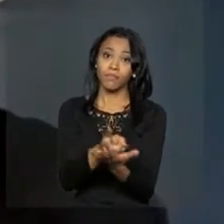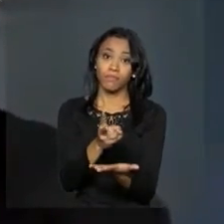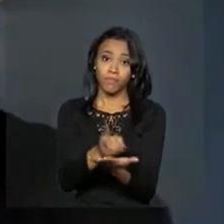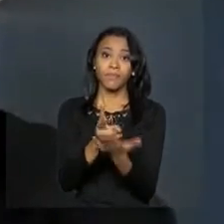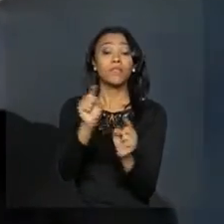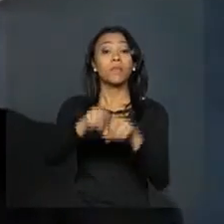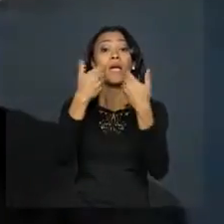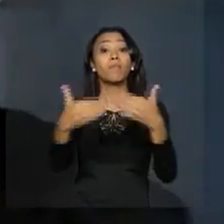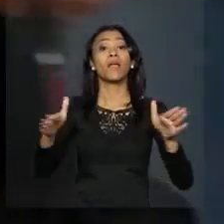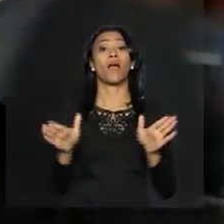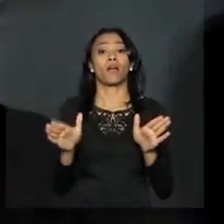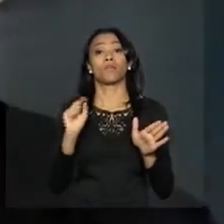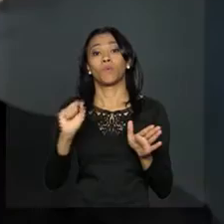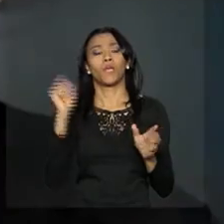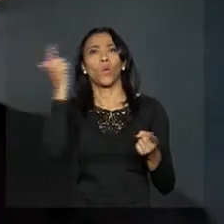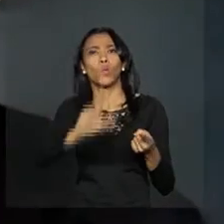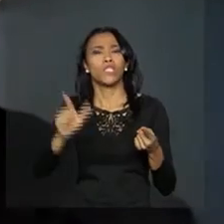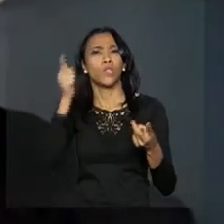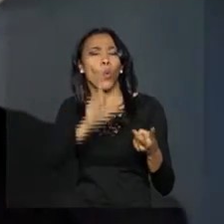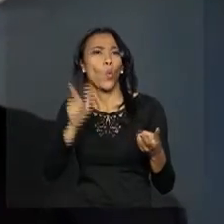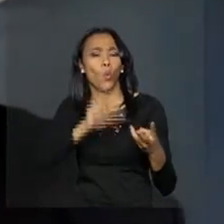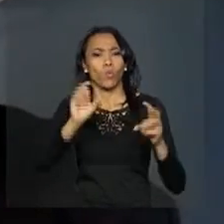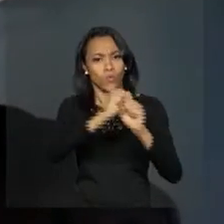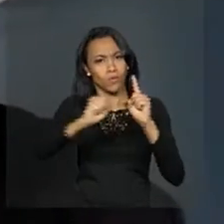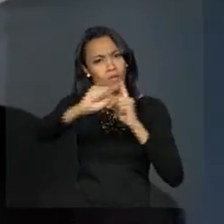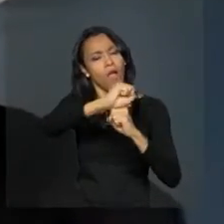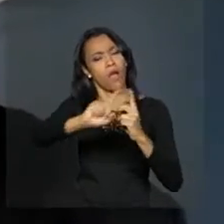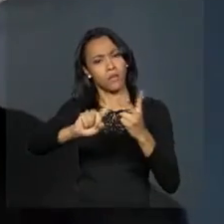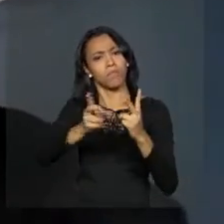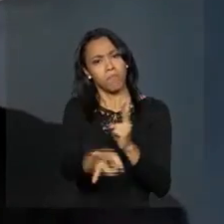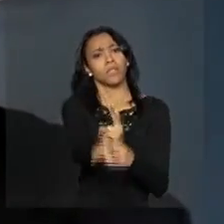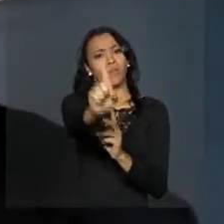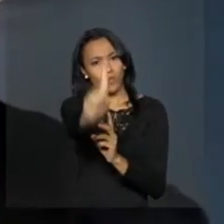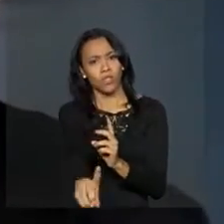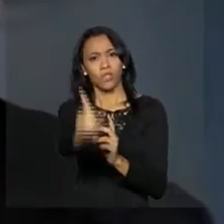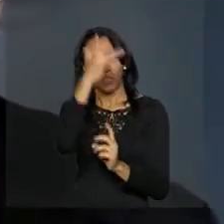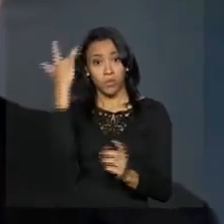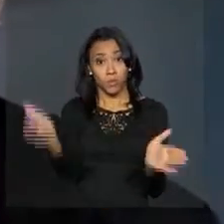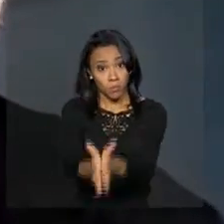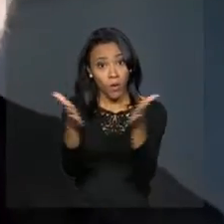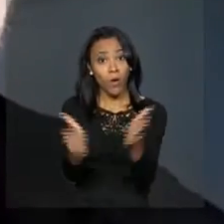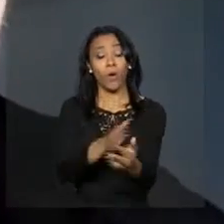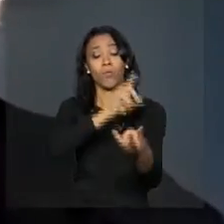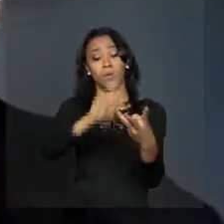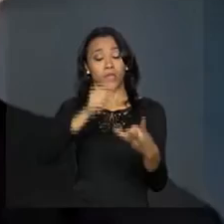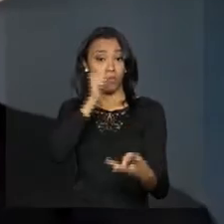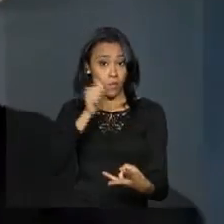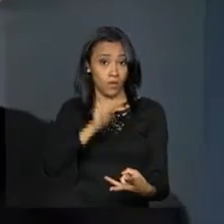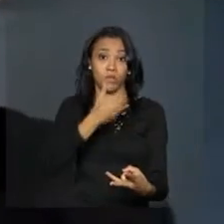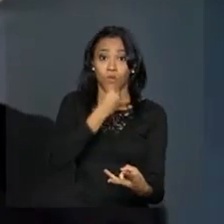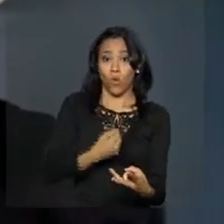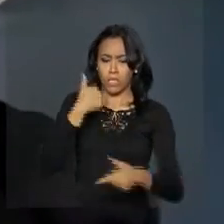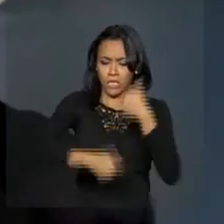e ampliar as conquistas sociais, os direitos dos pobres, das trabalhadoras e